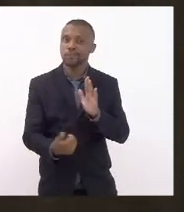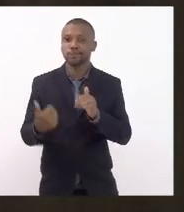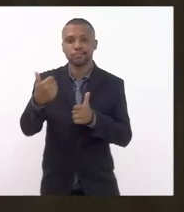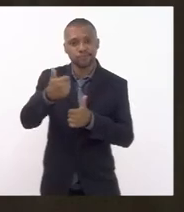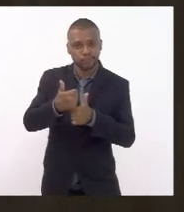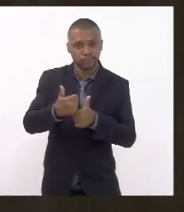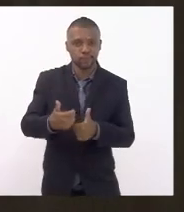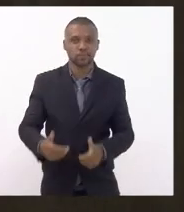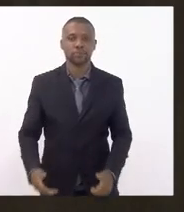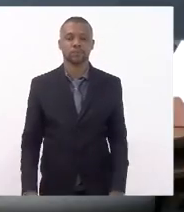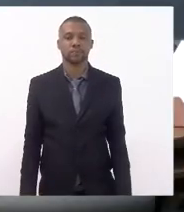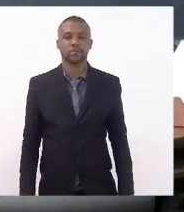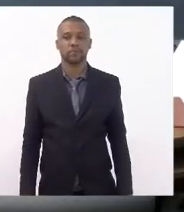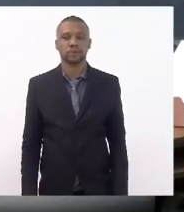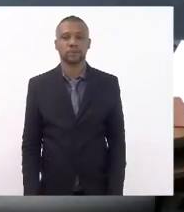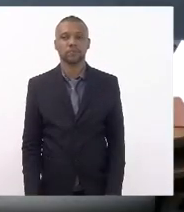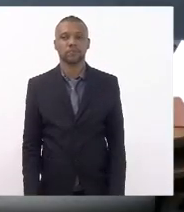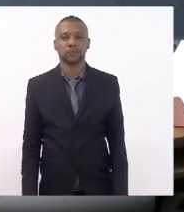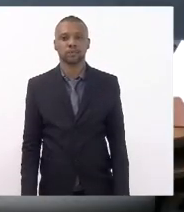redação.